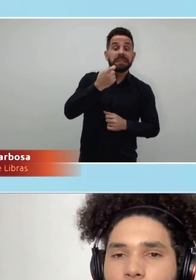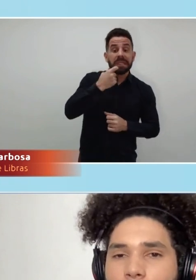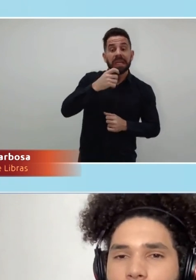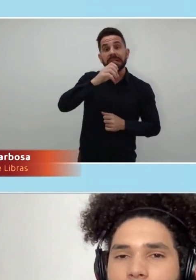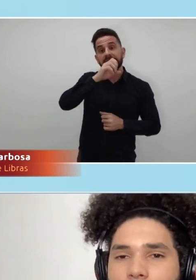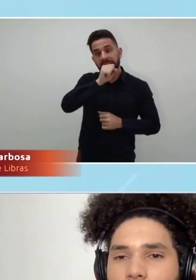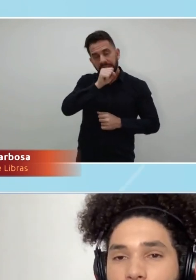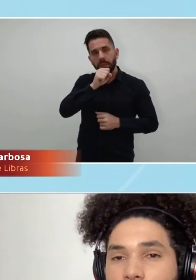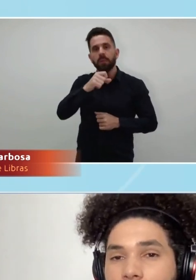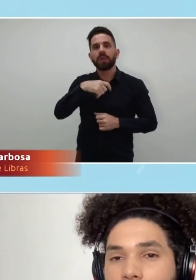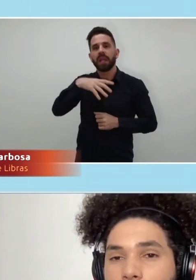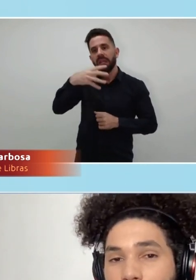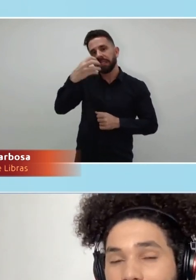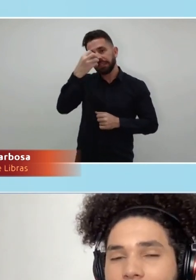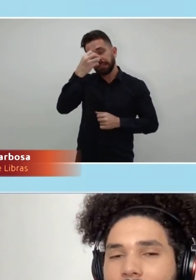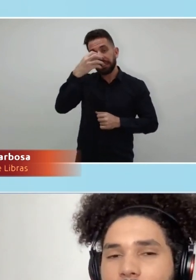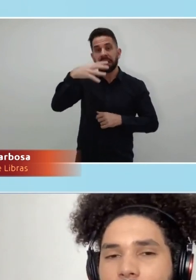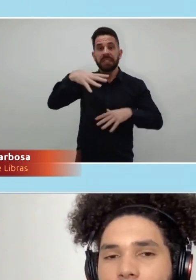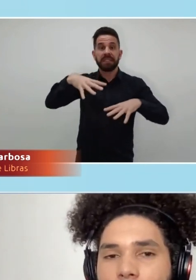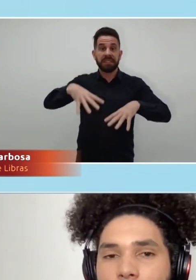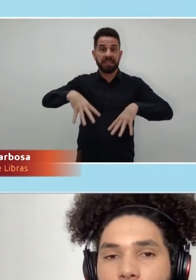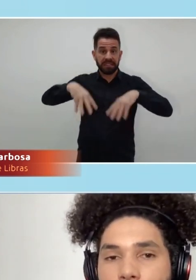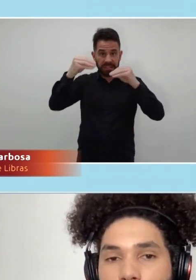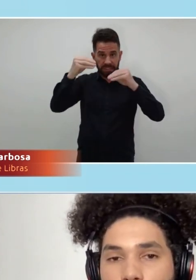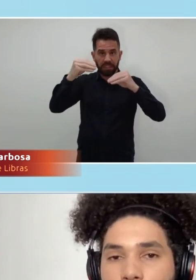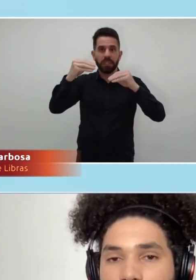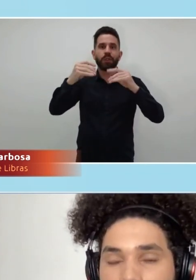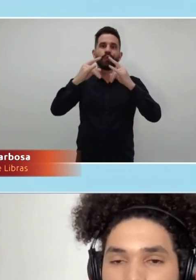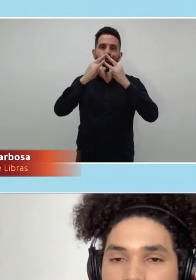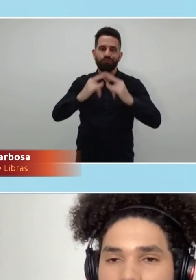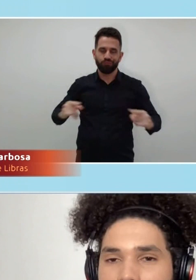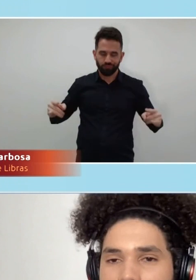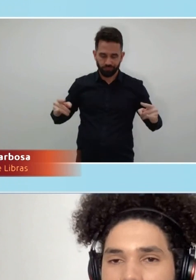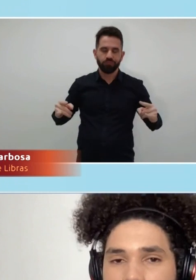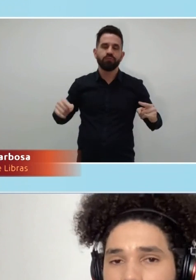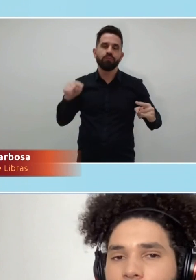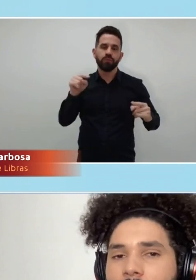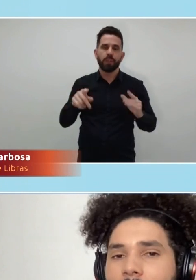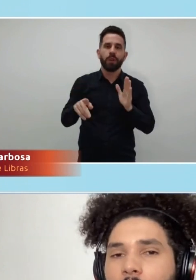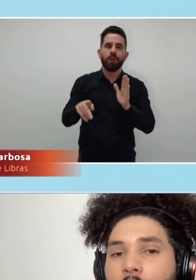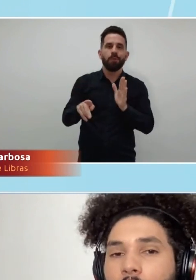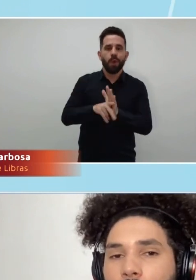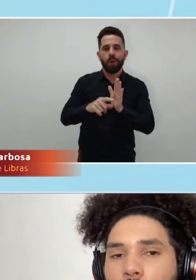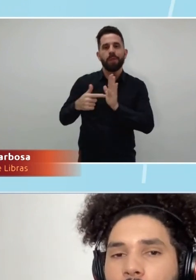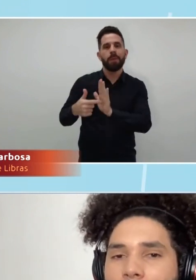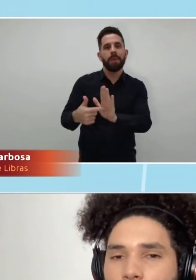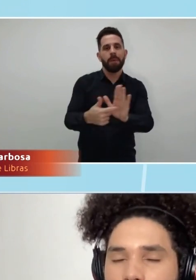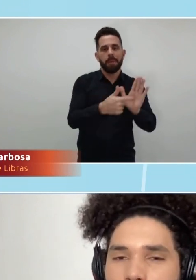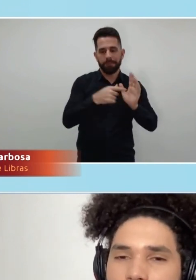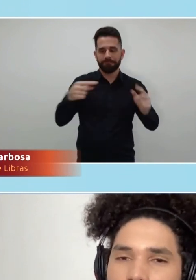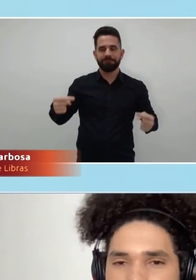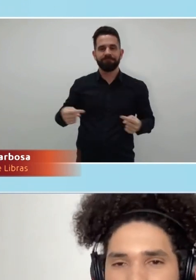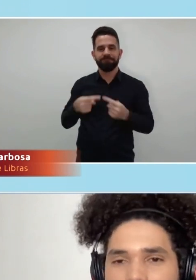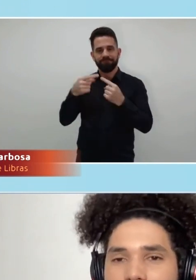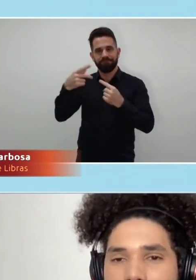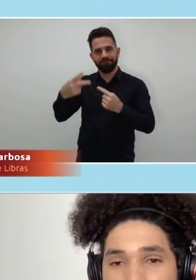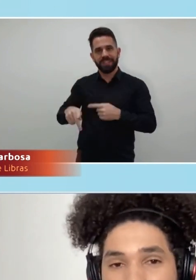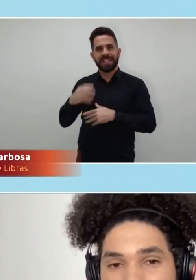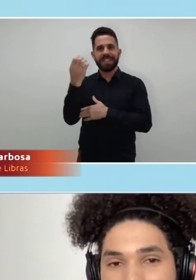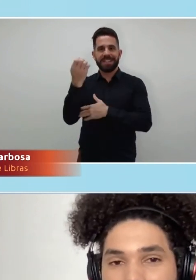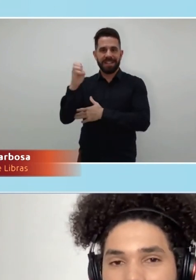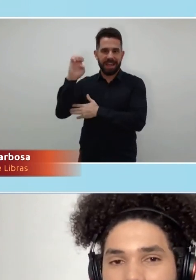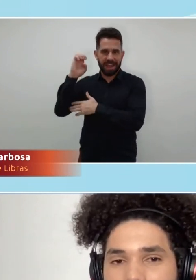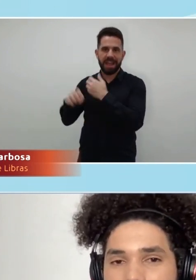Cafundó apresenta o espetáculo de palhaçaria Combinando com o Cerrado no Teatro Novo Ato, em Goiânia. A